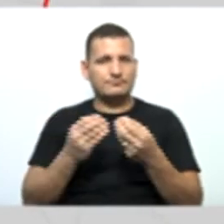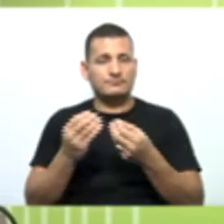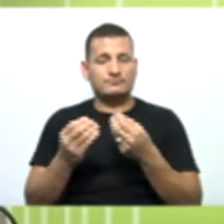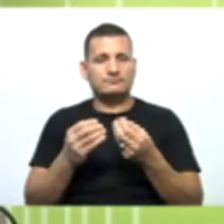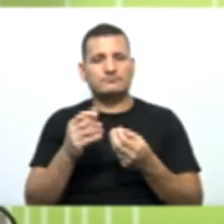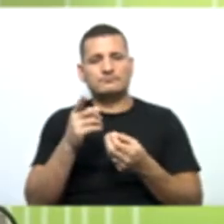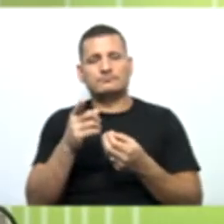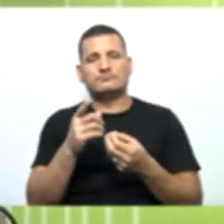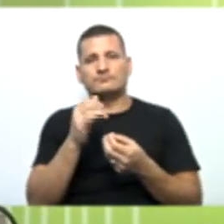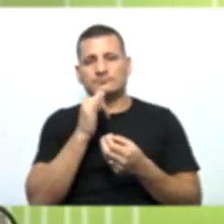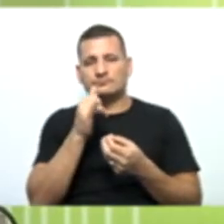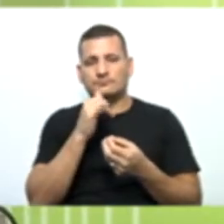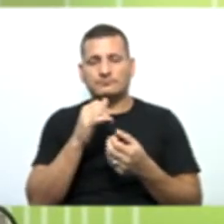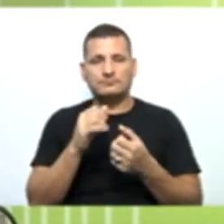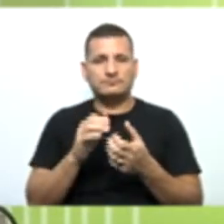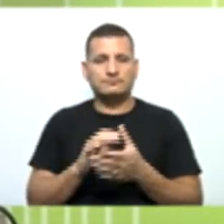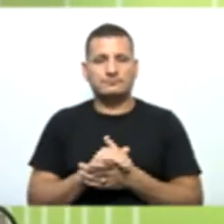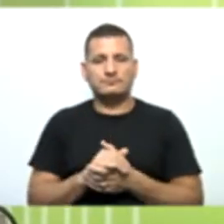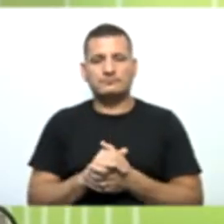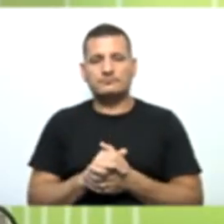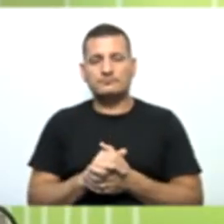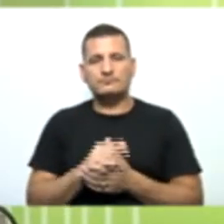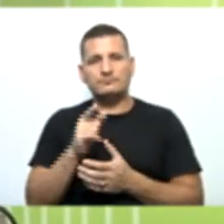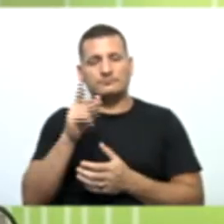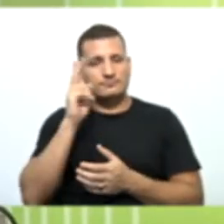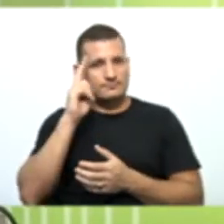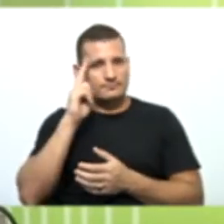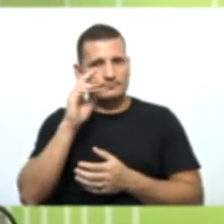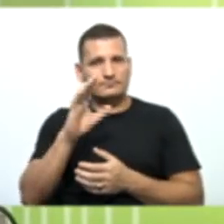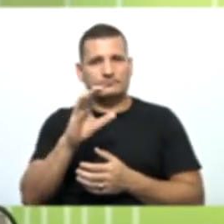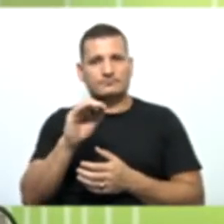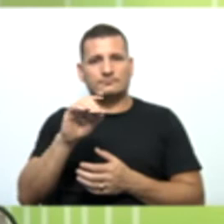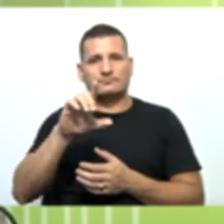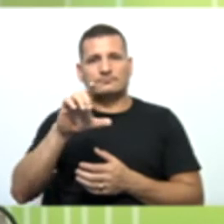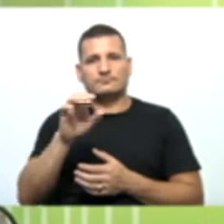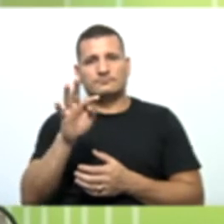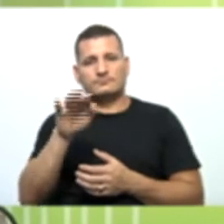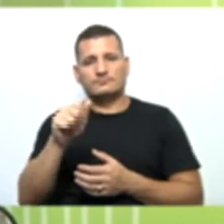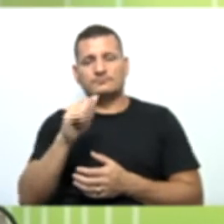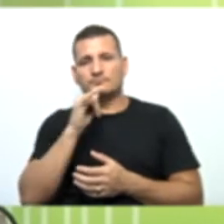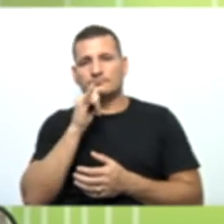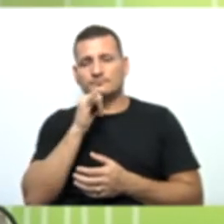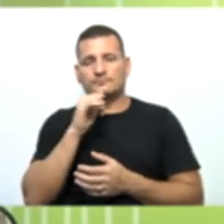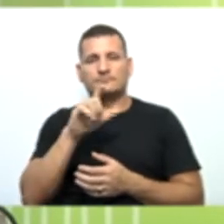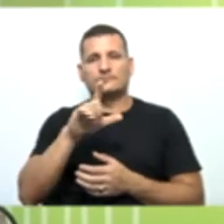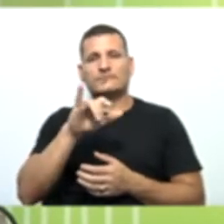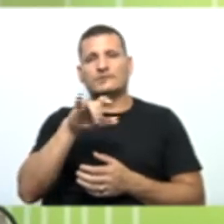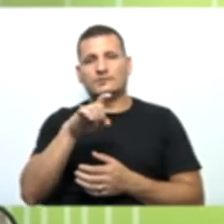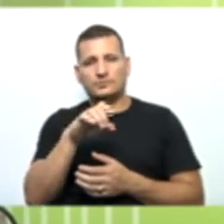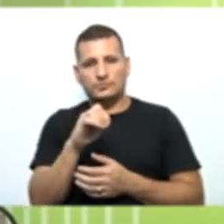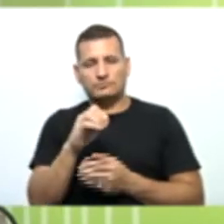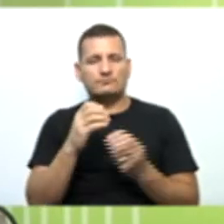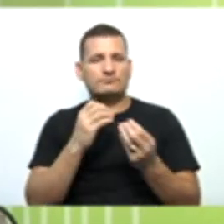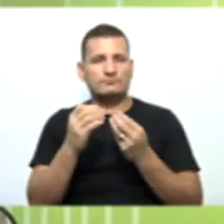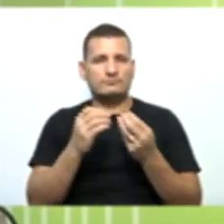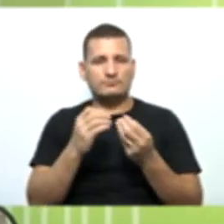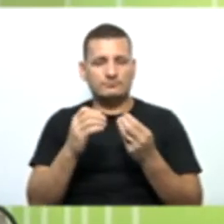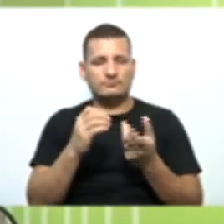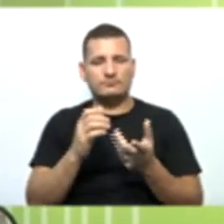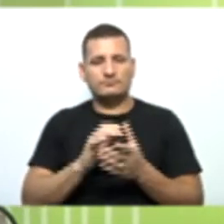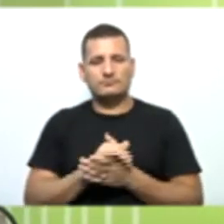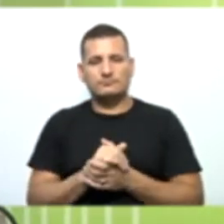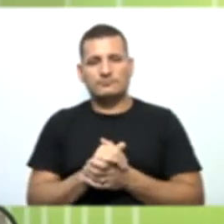O sistema vai lá, ó, você lembra de coleta, né? O sistema de coleta de lixo aí na sua cidade. Como que funciona o